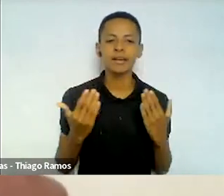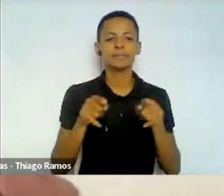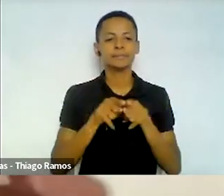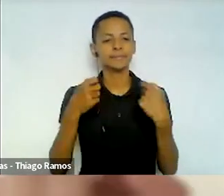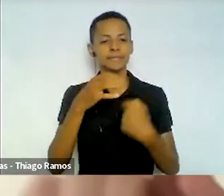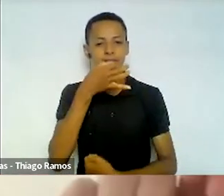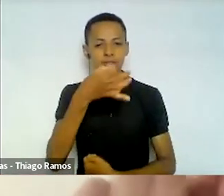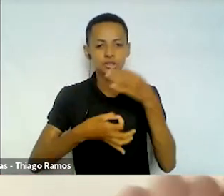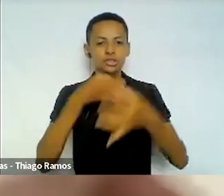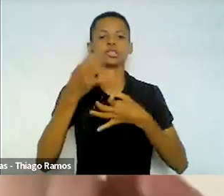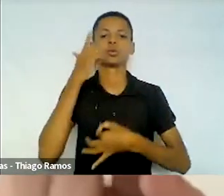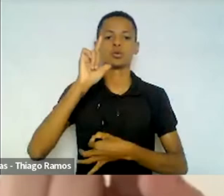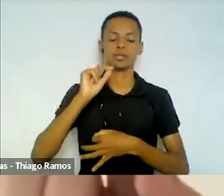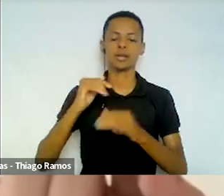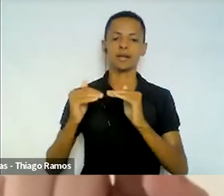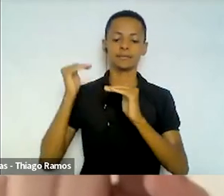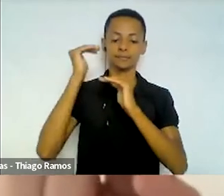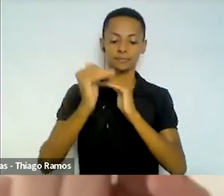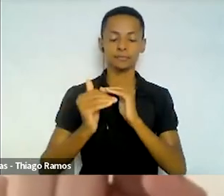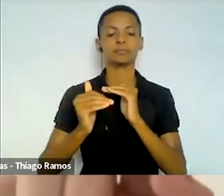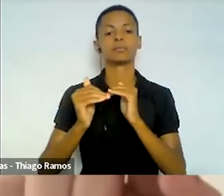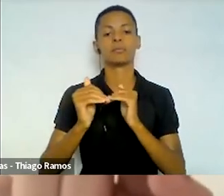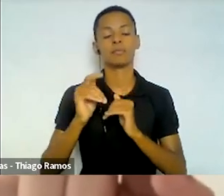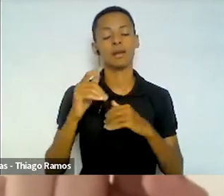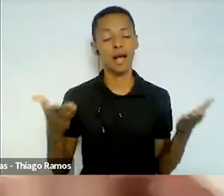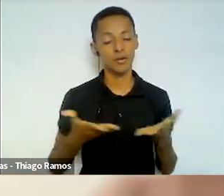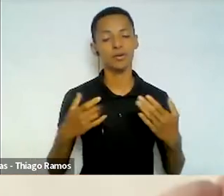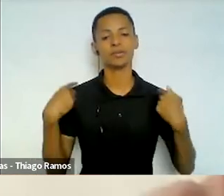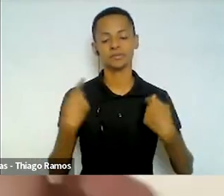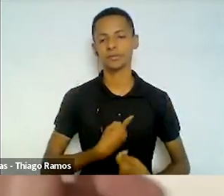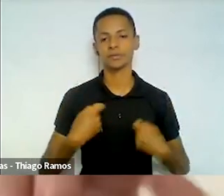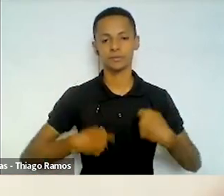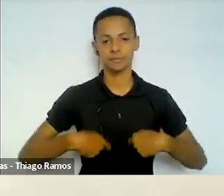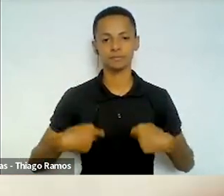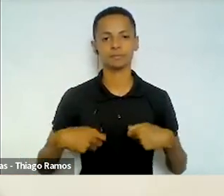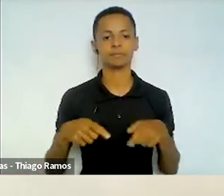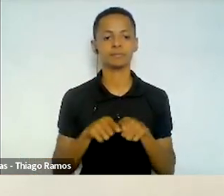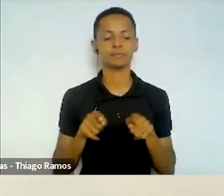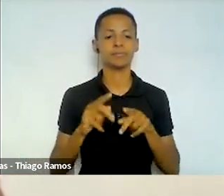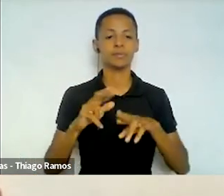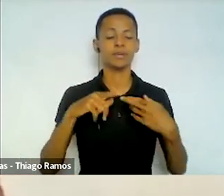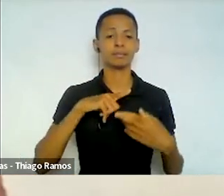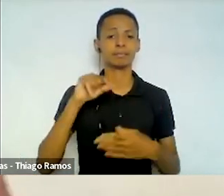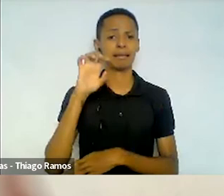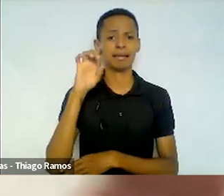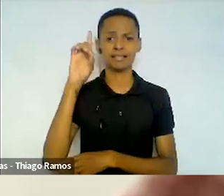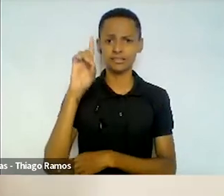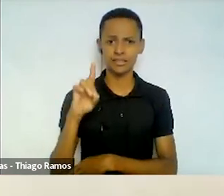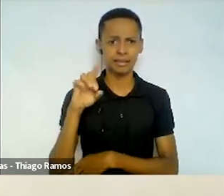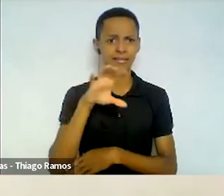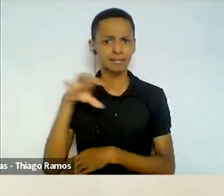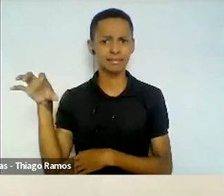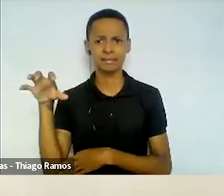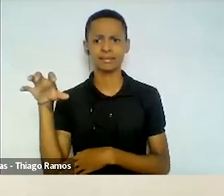gente avançar. Eu acho que é disso que a gente está precisando nesse momento, porque a extrema-direita a gente já não quer no poder, né? Isso não